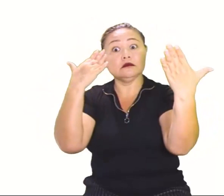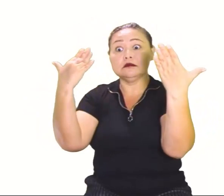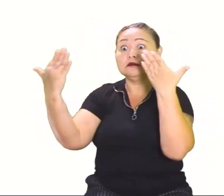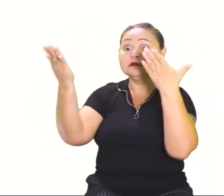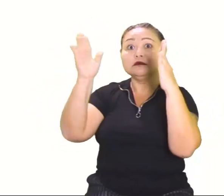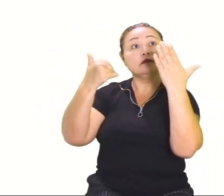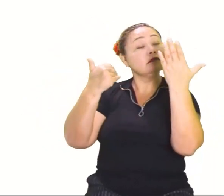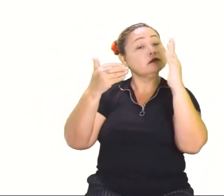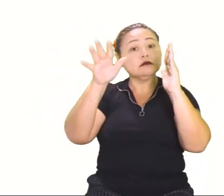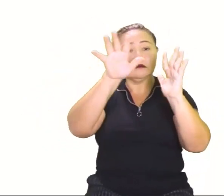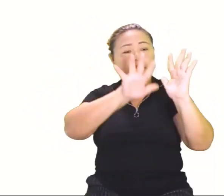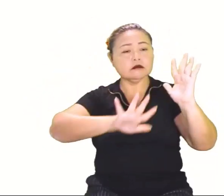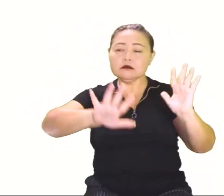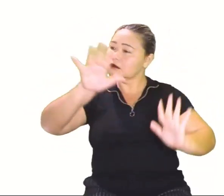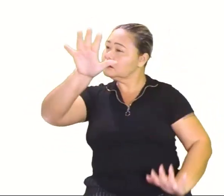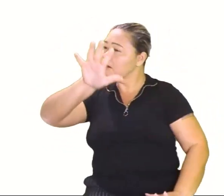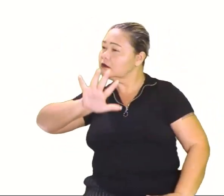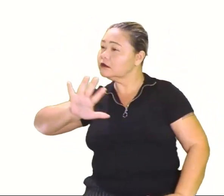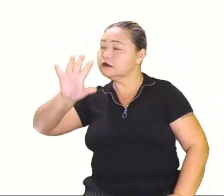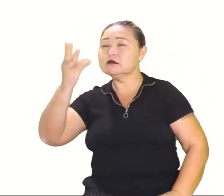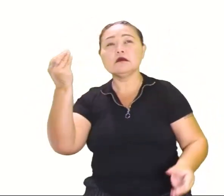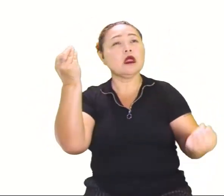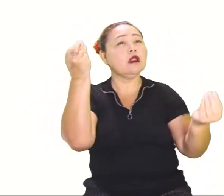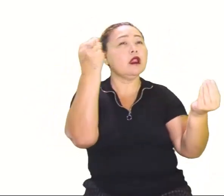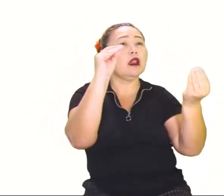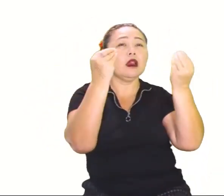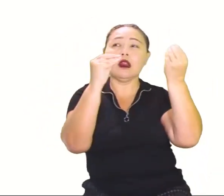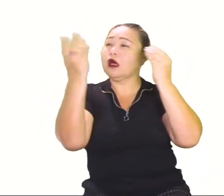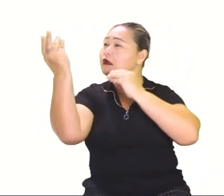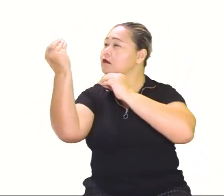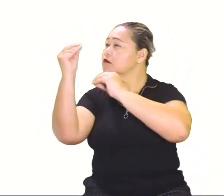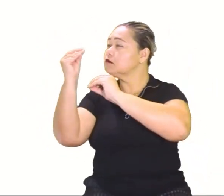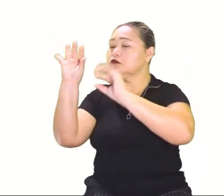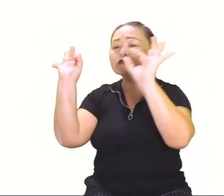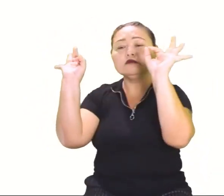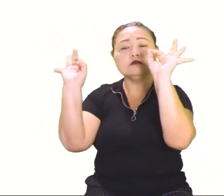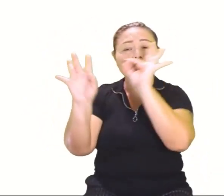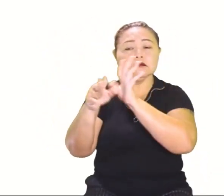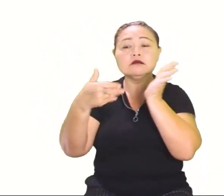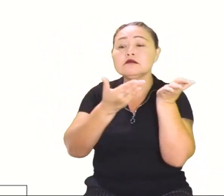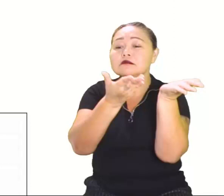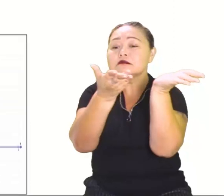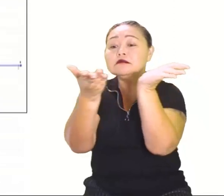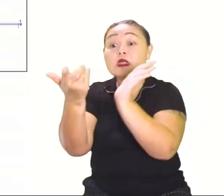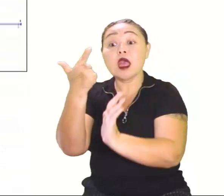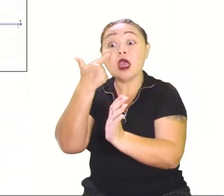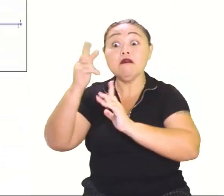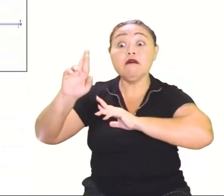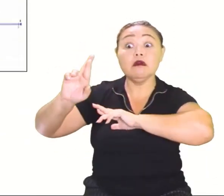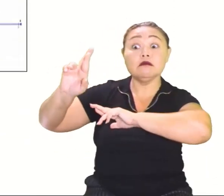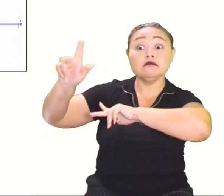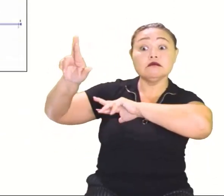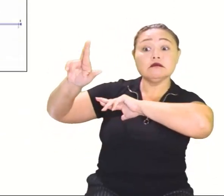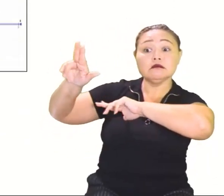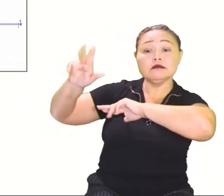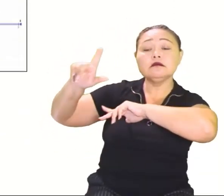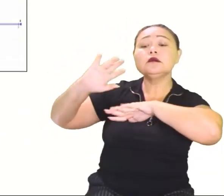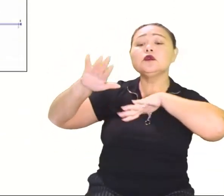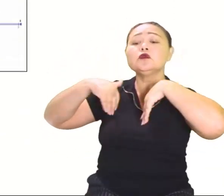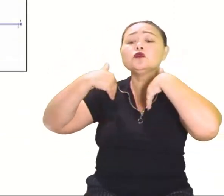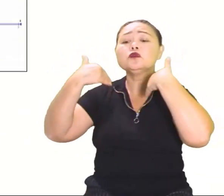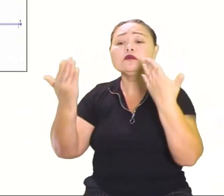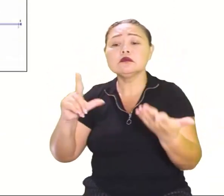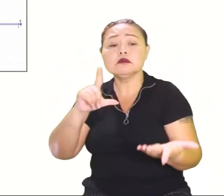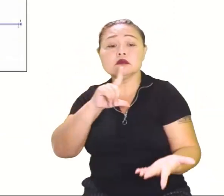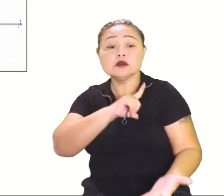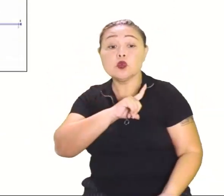comparações gráficas, né? A gente fez o gráfico, construiu, a gente trouxe uns construídos já para vocês e a gente viu a diferença, né?